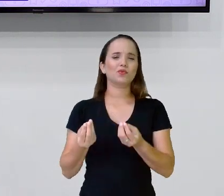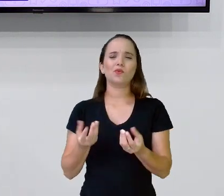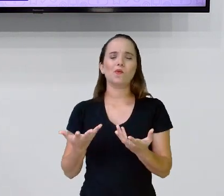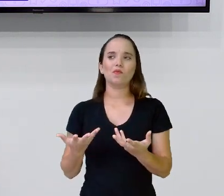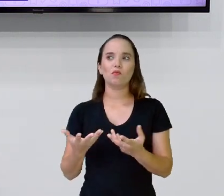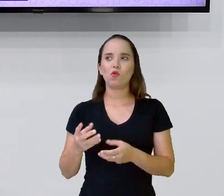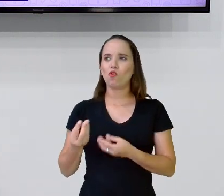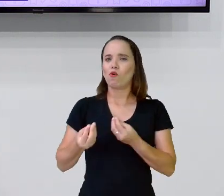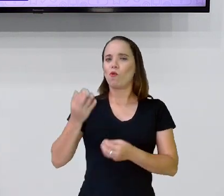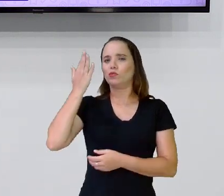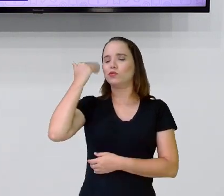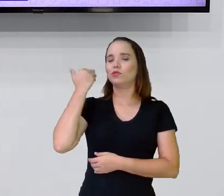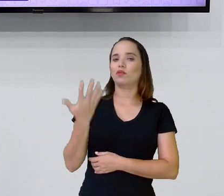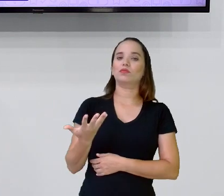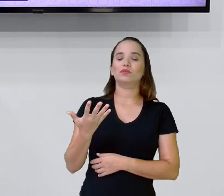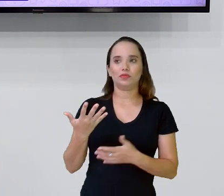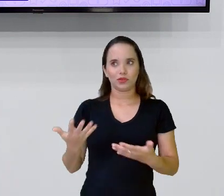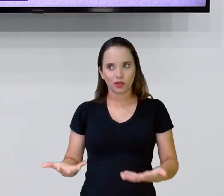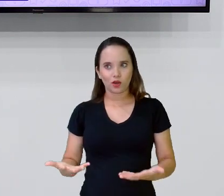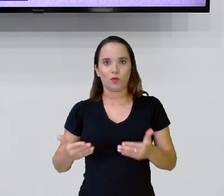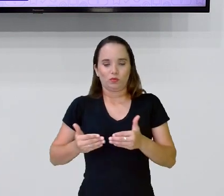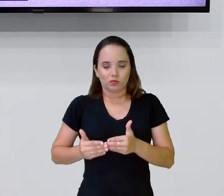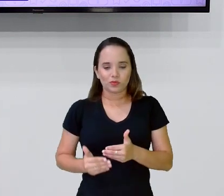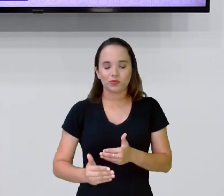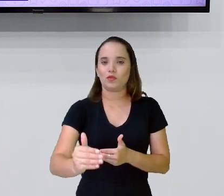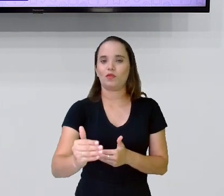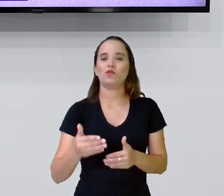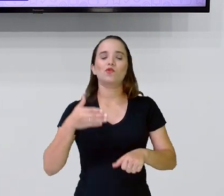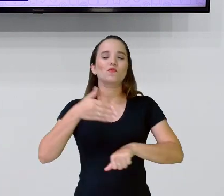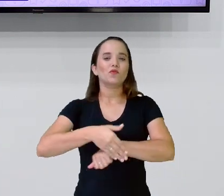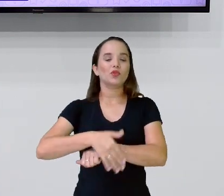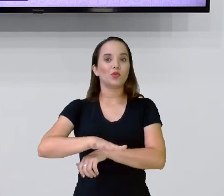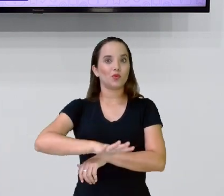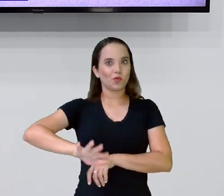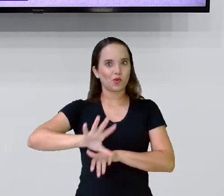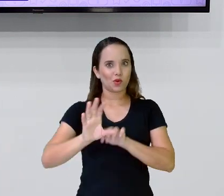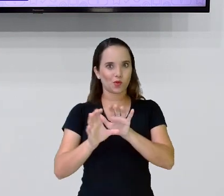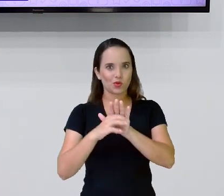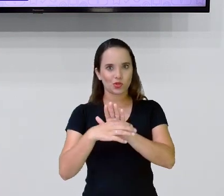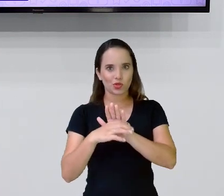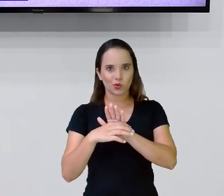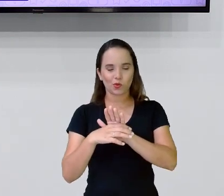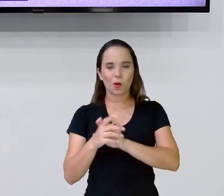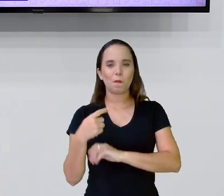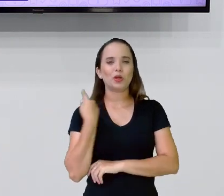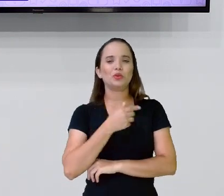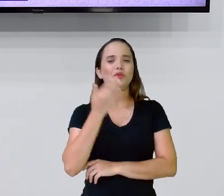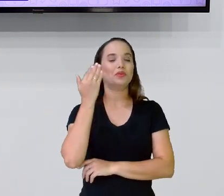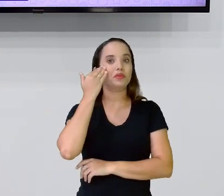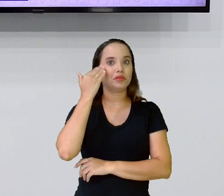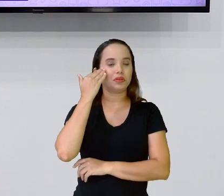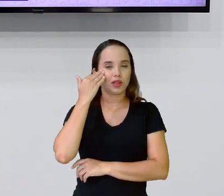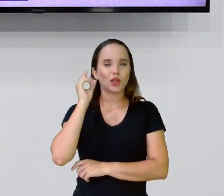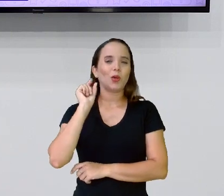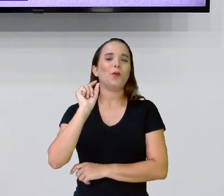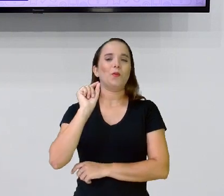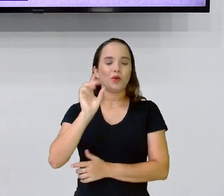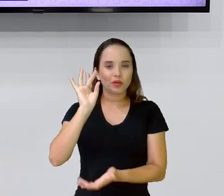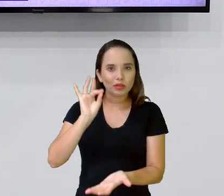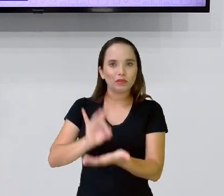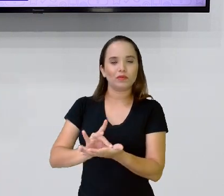Como defini-lo? Então, a gente vai trabalhar agora uma partezinha mais conceitual, justamente para entender, né, o que é esse